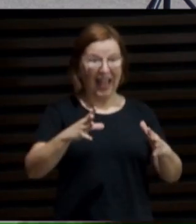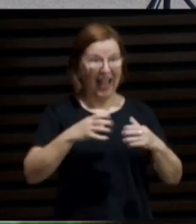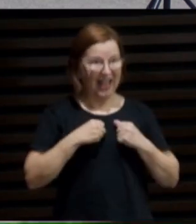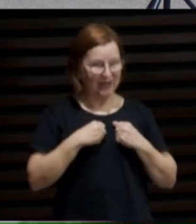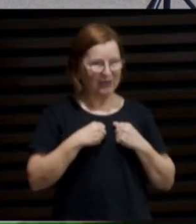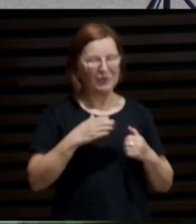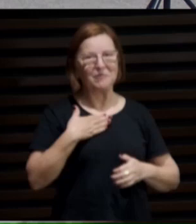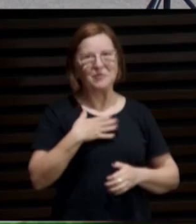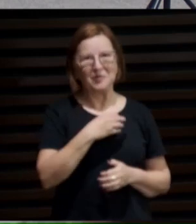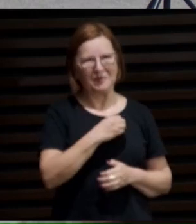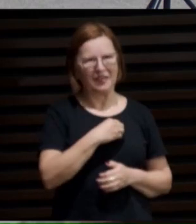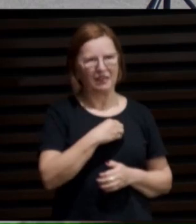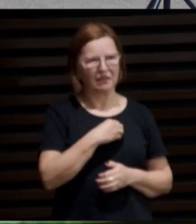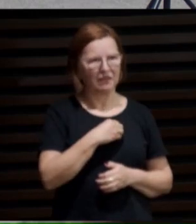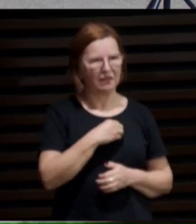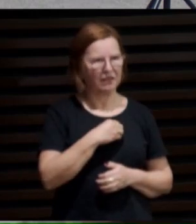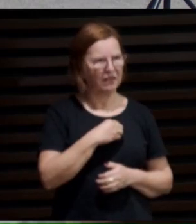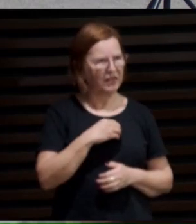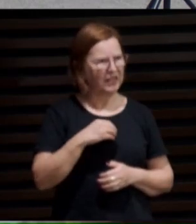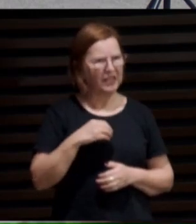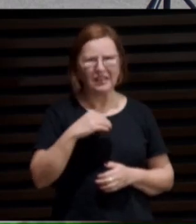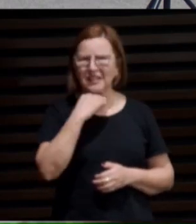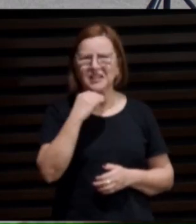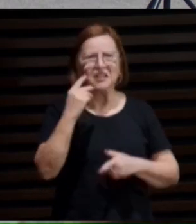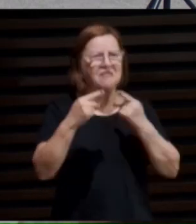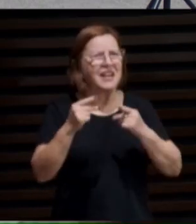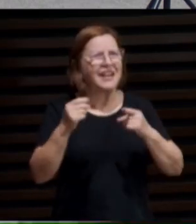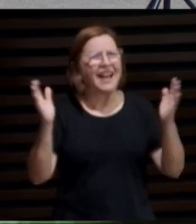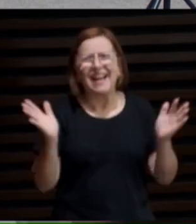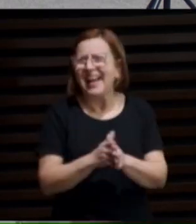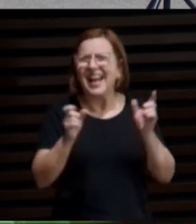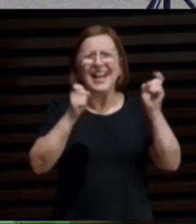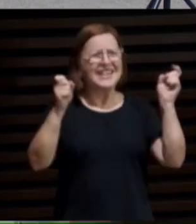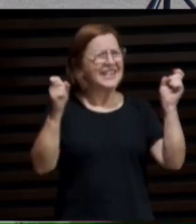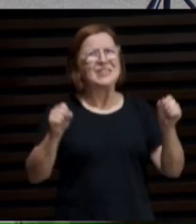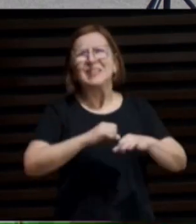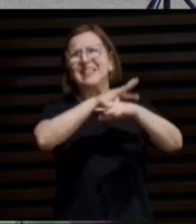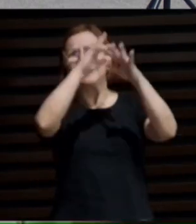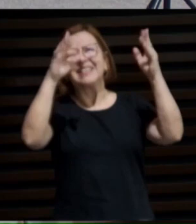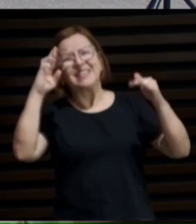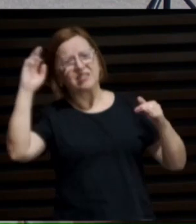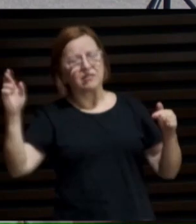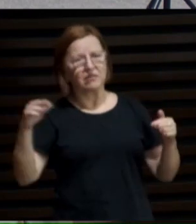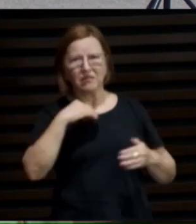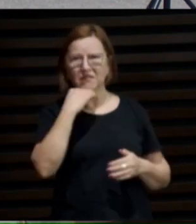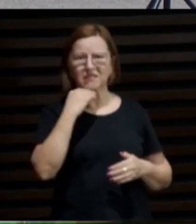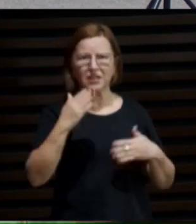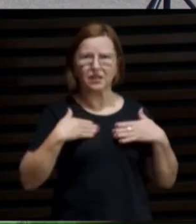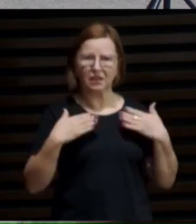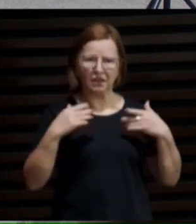diz aleluia. A gente não diz glória ao Senhor. E a gente não se alegra na presença do Senhor.